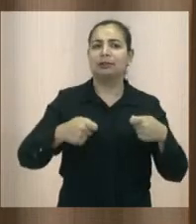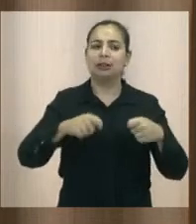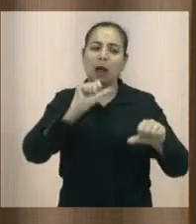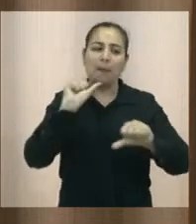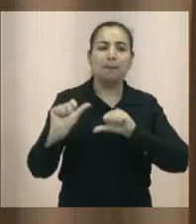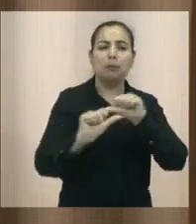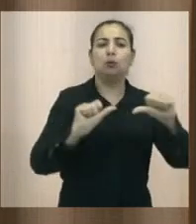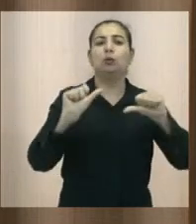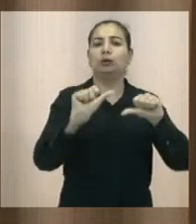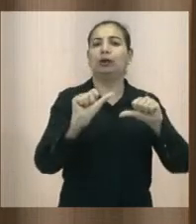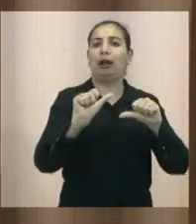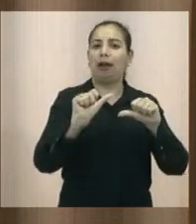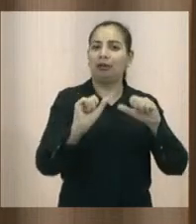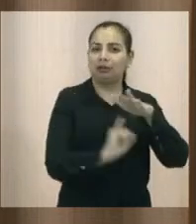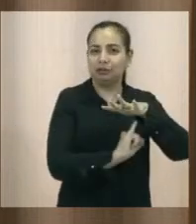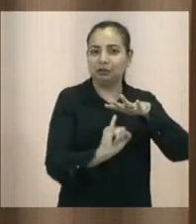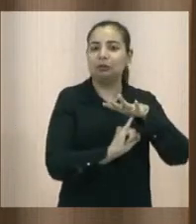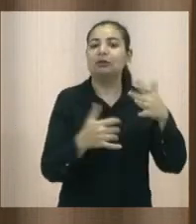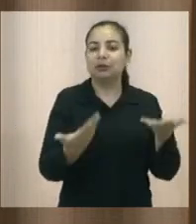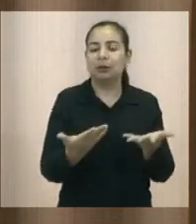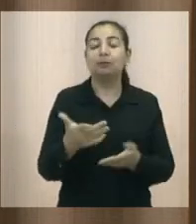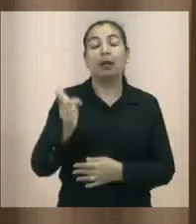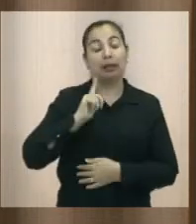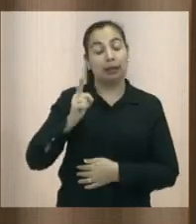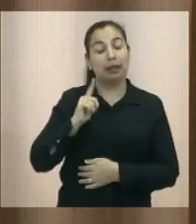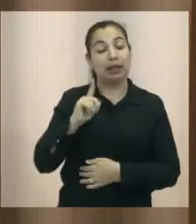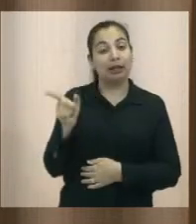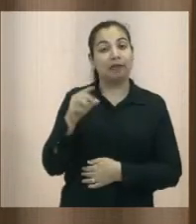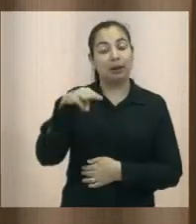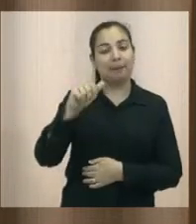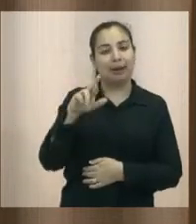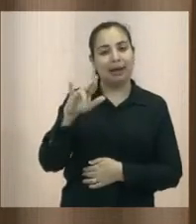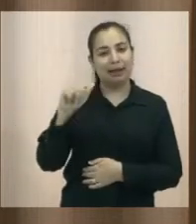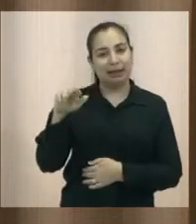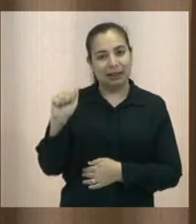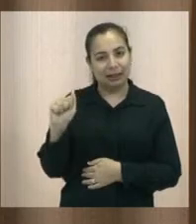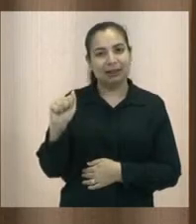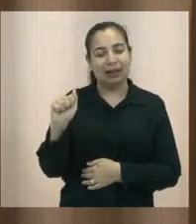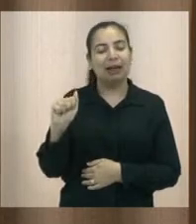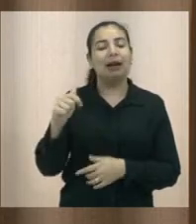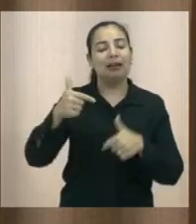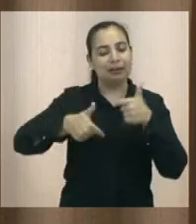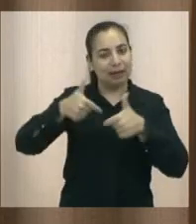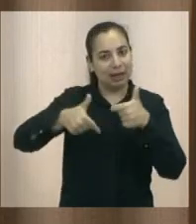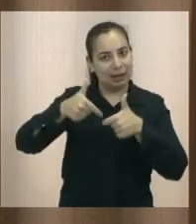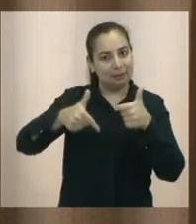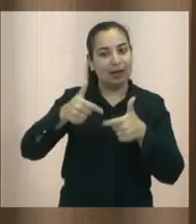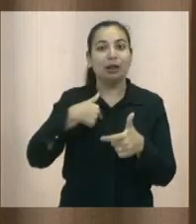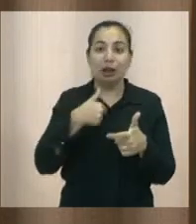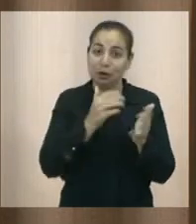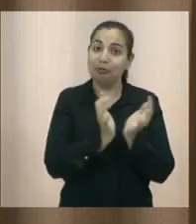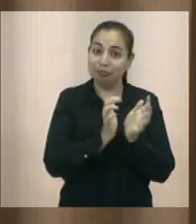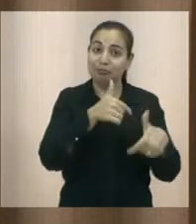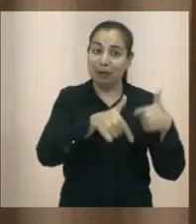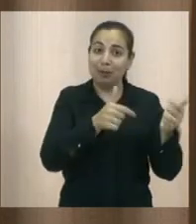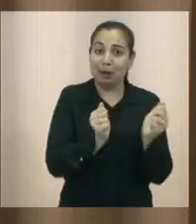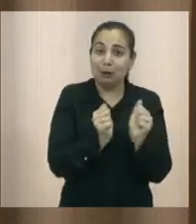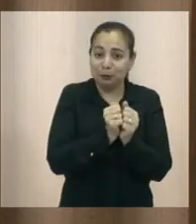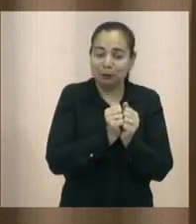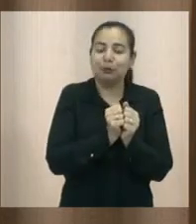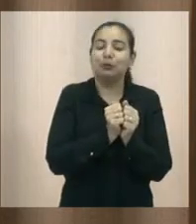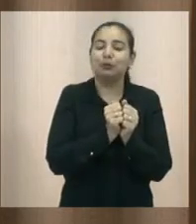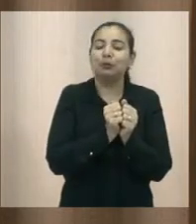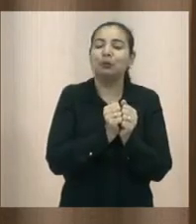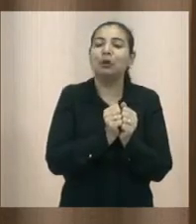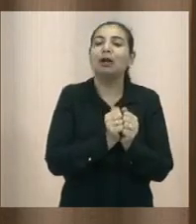passou aí 4 anos nas mãos da doutora Mariana, que fez um excelente trabalho. Eu, inclusive, fazia parte da equipe dela, né, também fiz parte tanto da